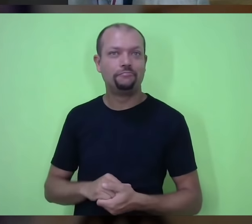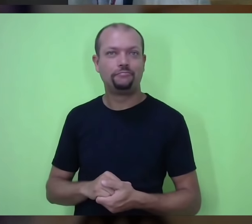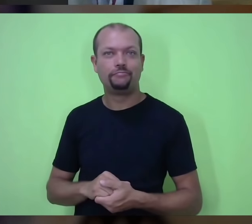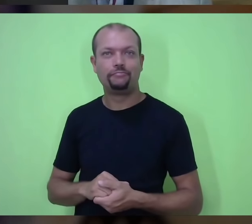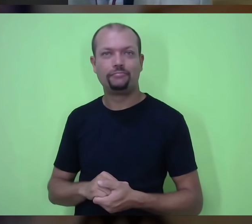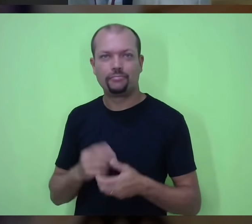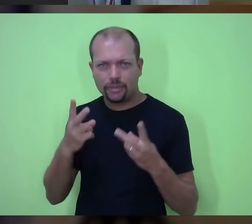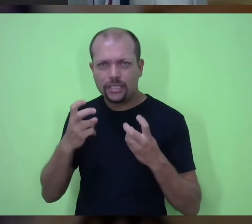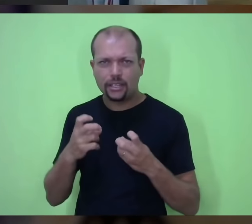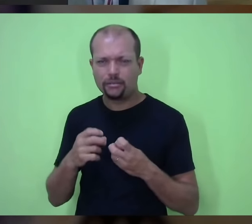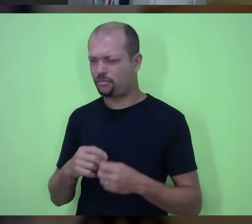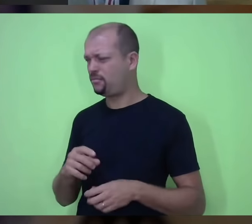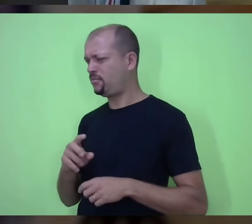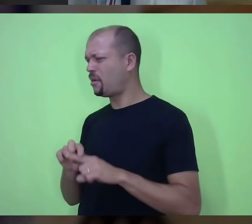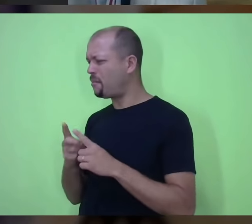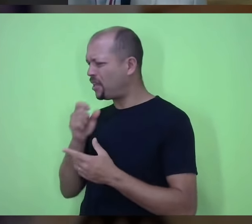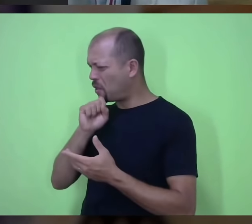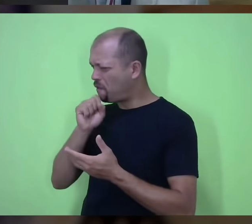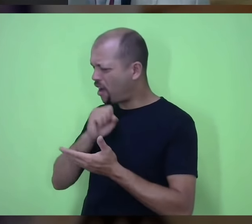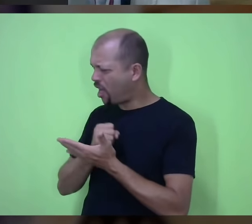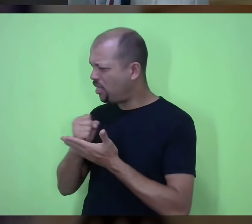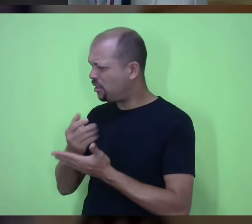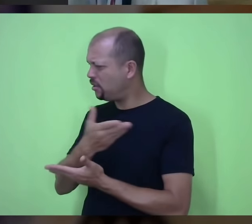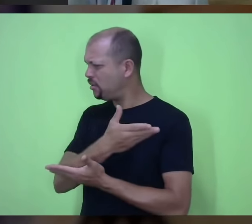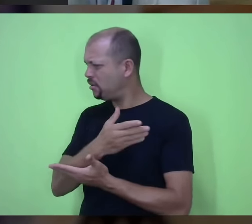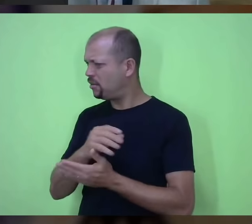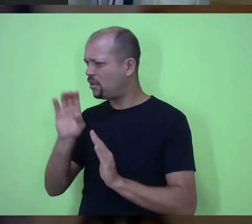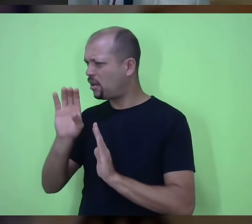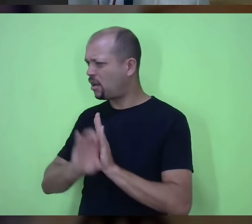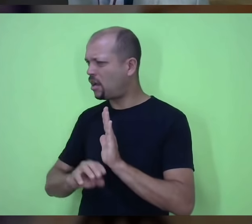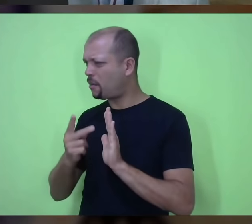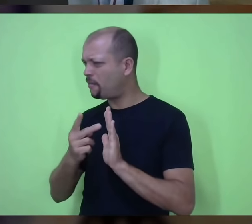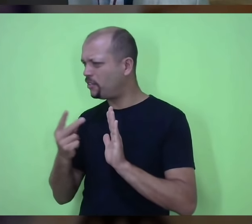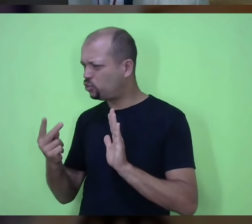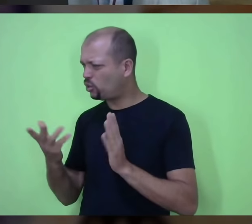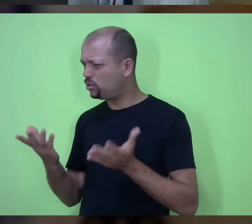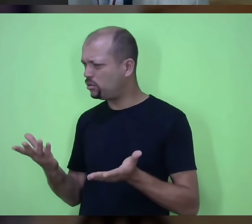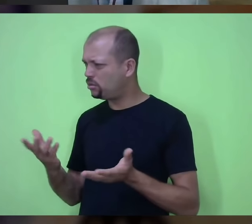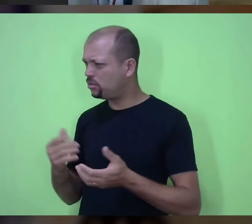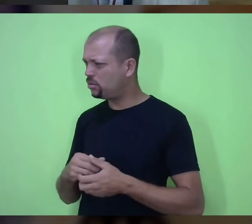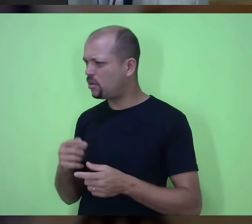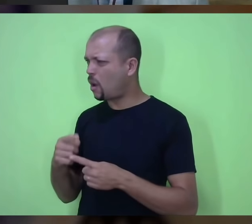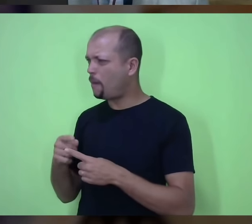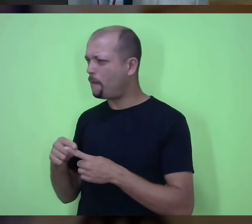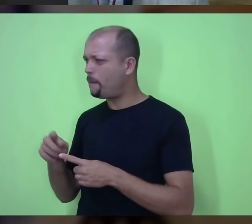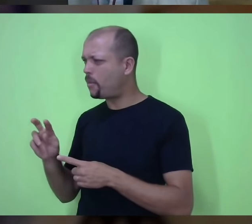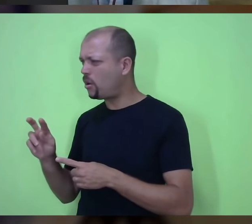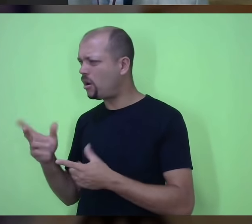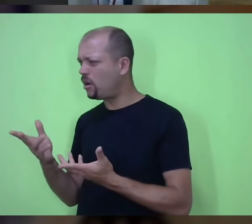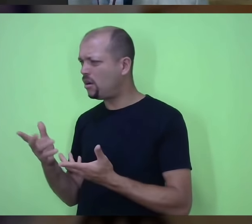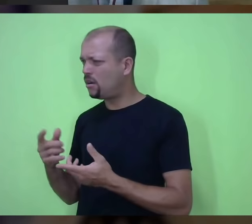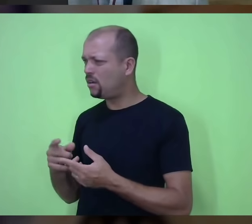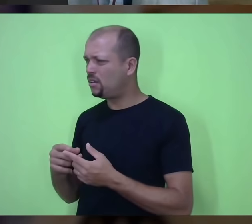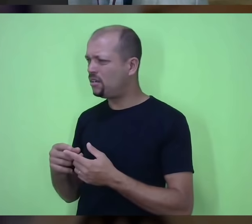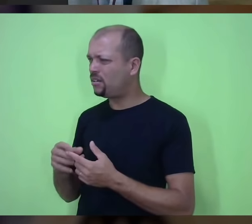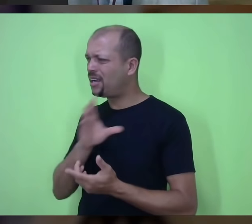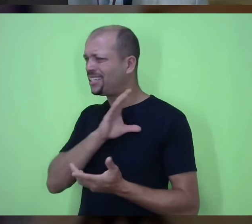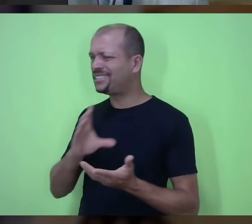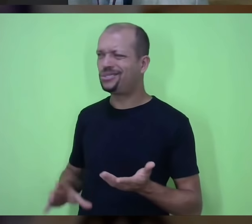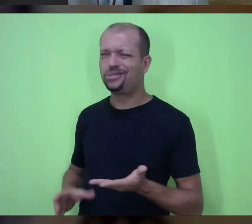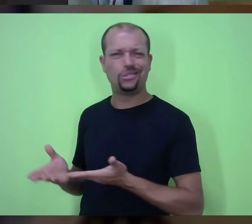Ele pergunta assim, mas aquilo no Velho Testamento, Salmo capítulo 22, o que isso tem a ver com Cristo? Não foi